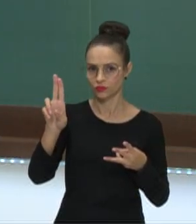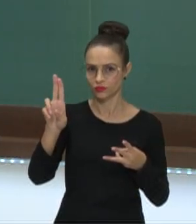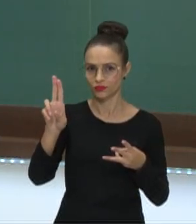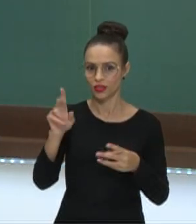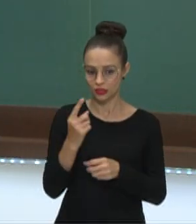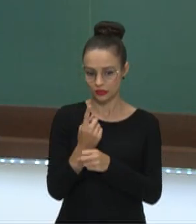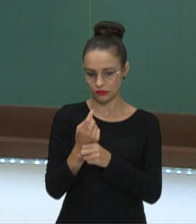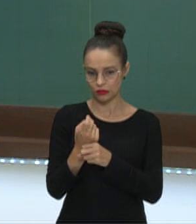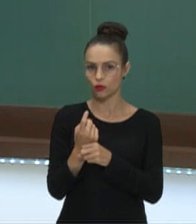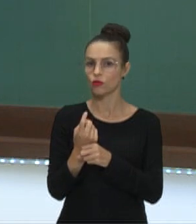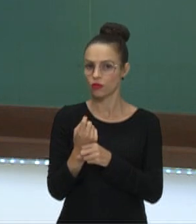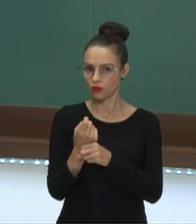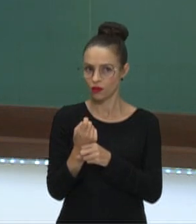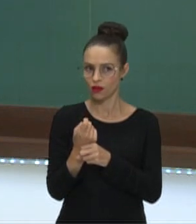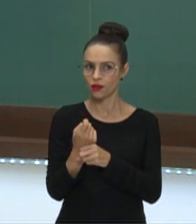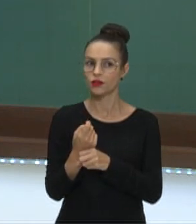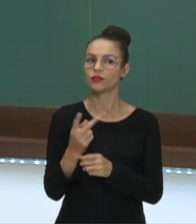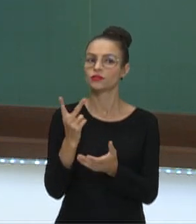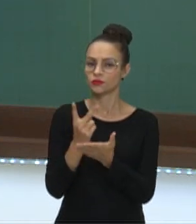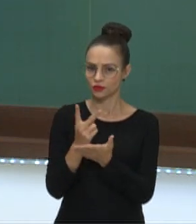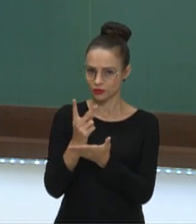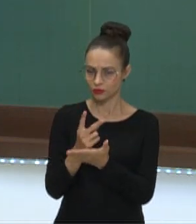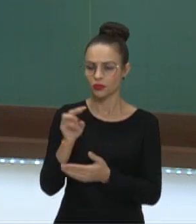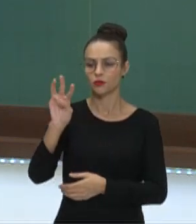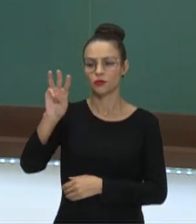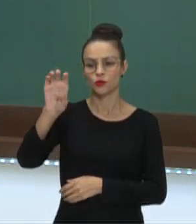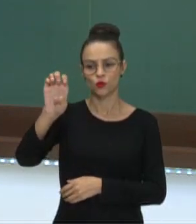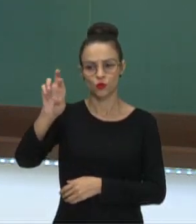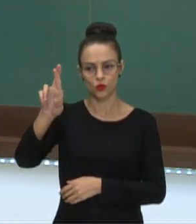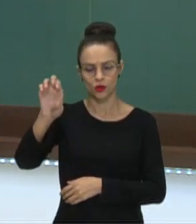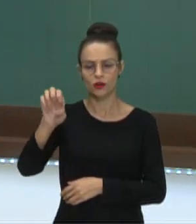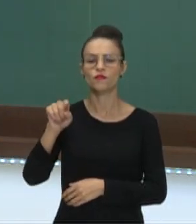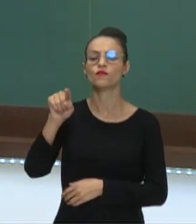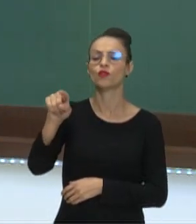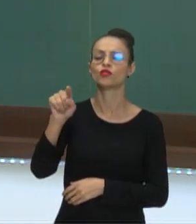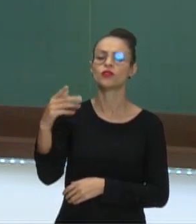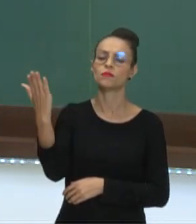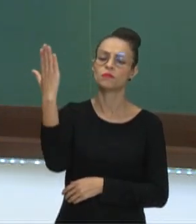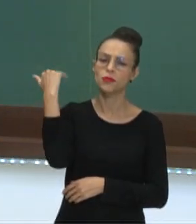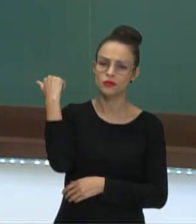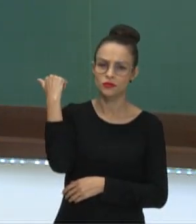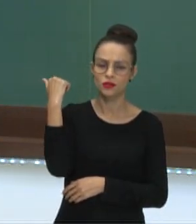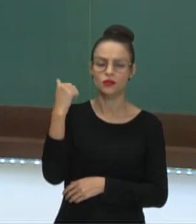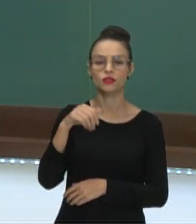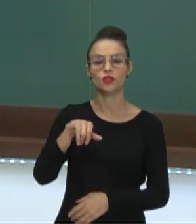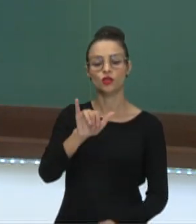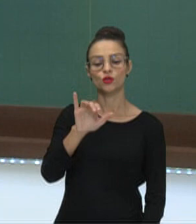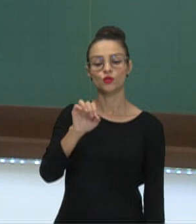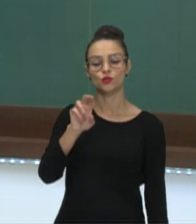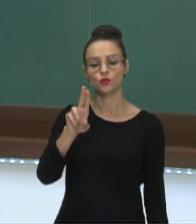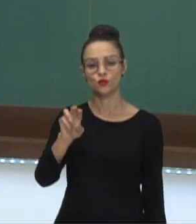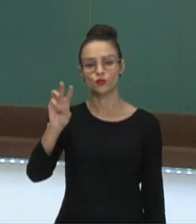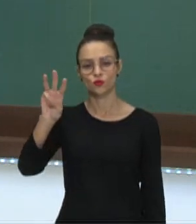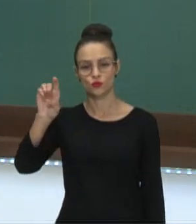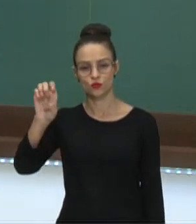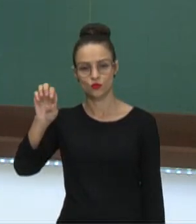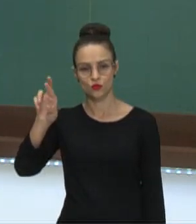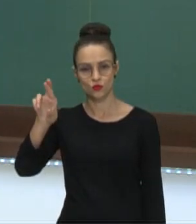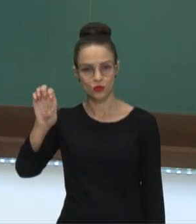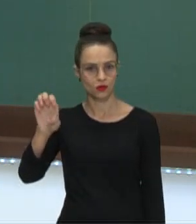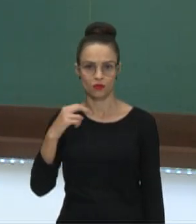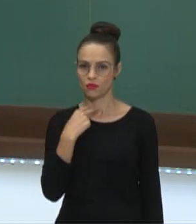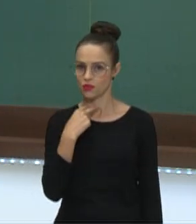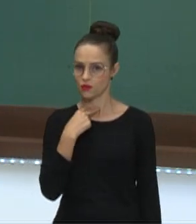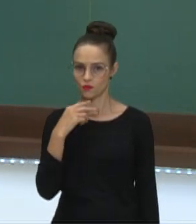no singular, ele sempre vai usar o were. Então, você era, você estava. You were. Eu não posso